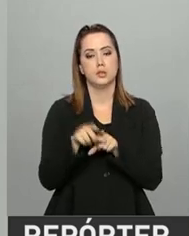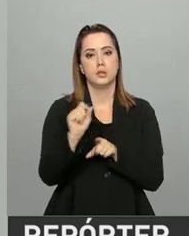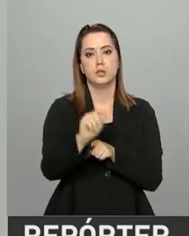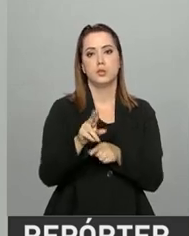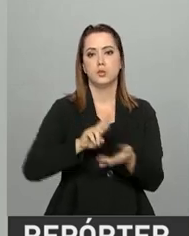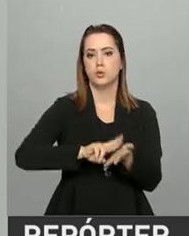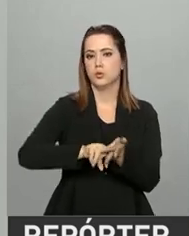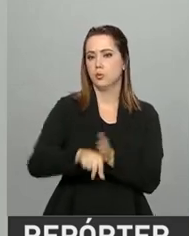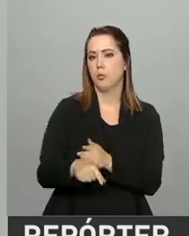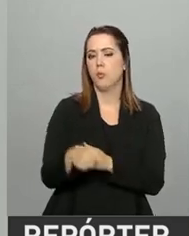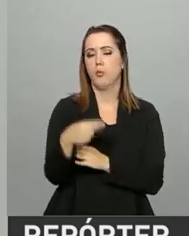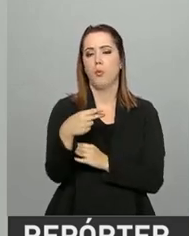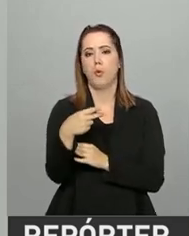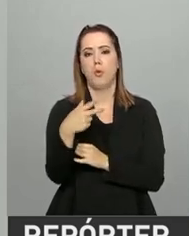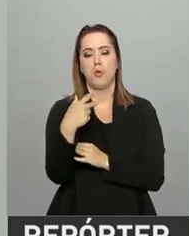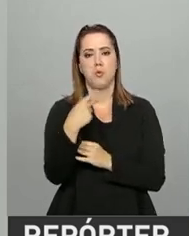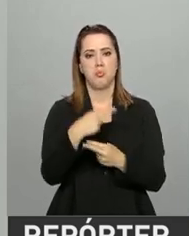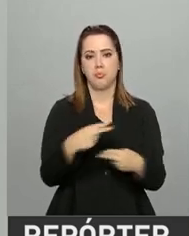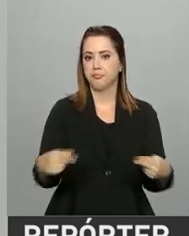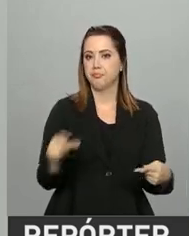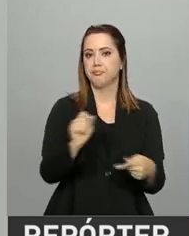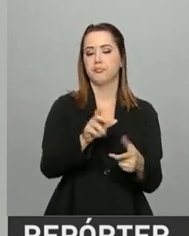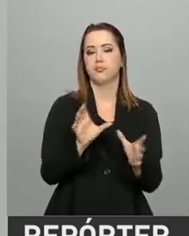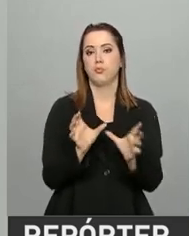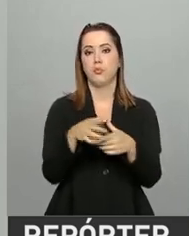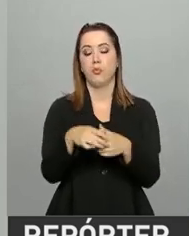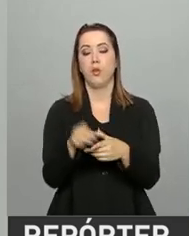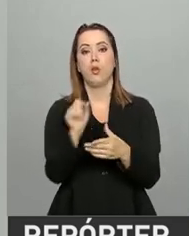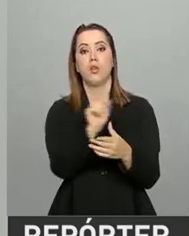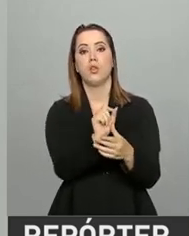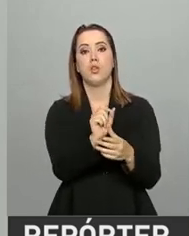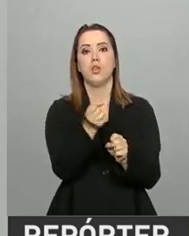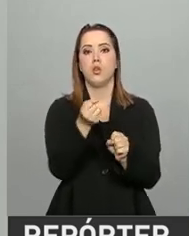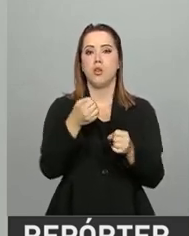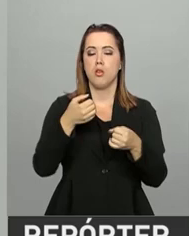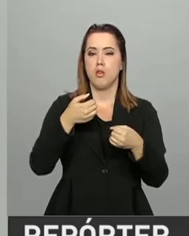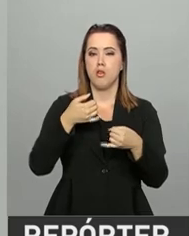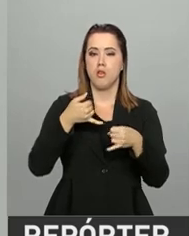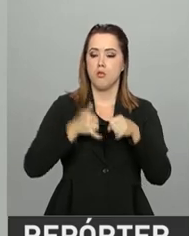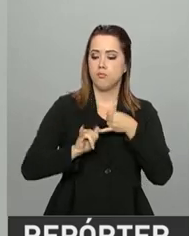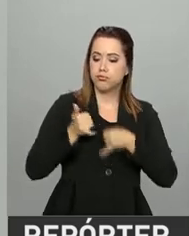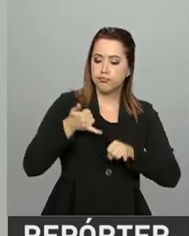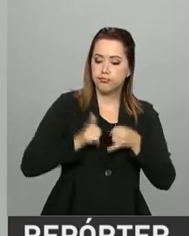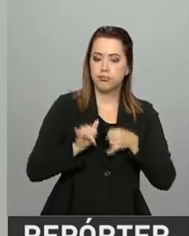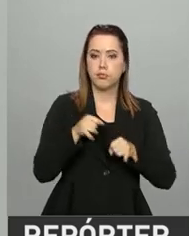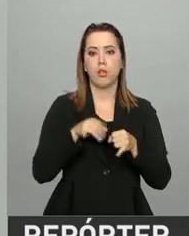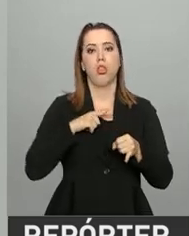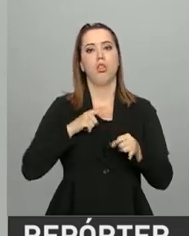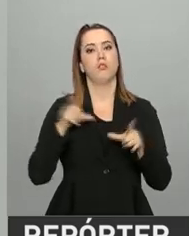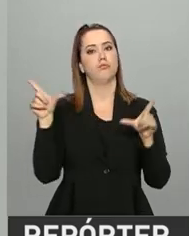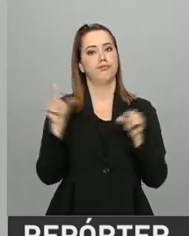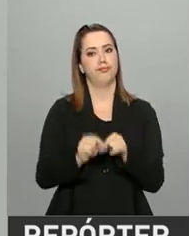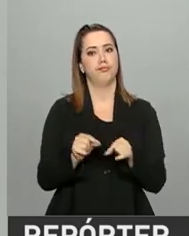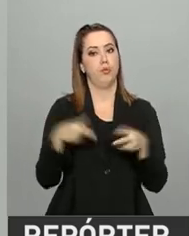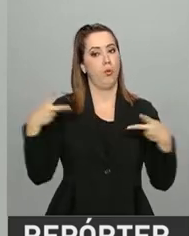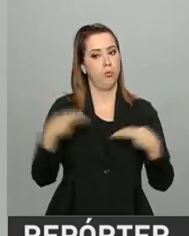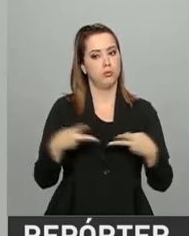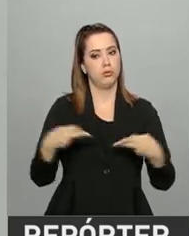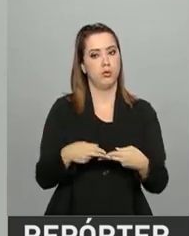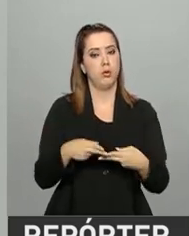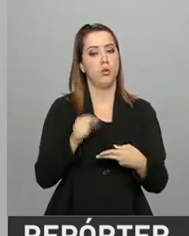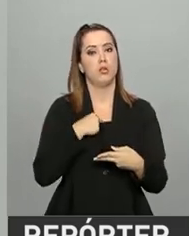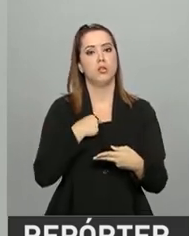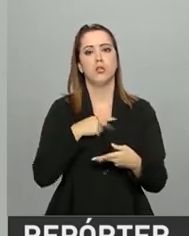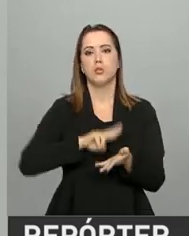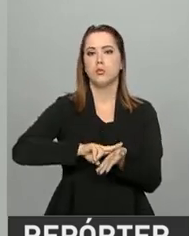Dependendo do tipo de produto. E a fórmula para um produto infantil também tem restrições, então não são todos os ingredientes que